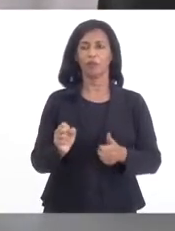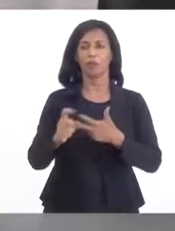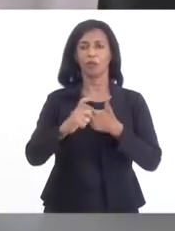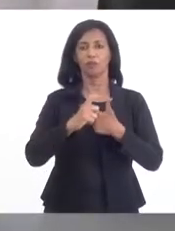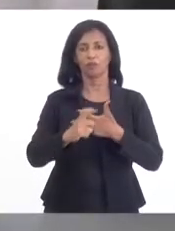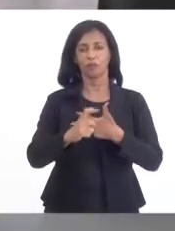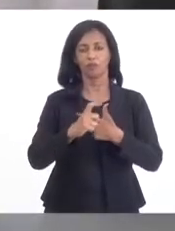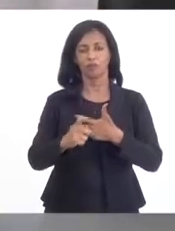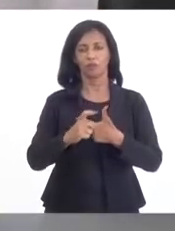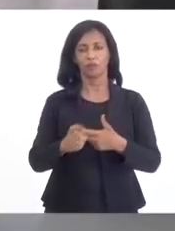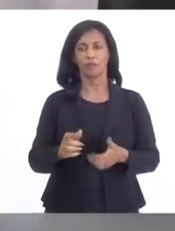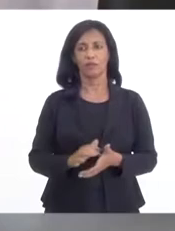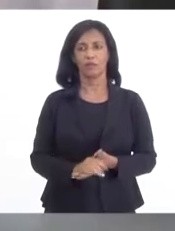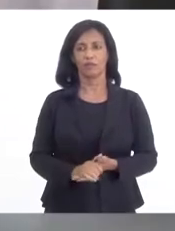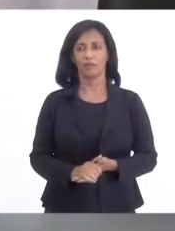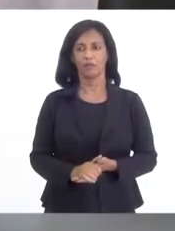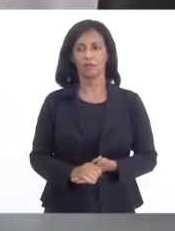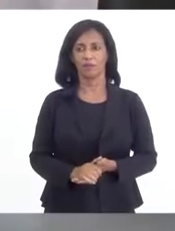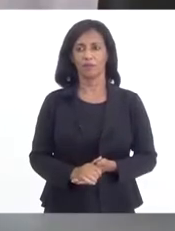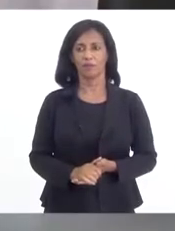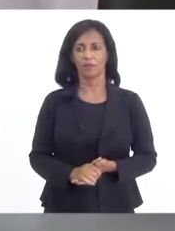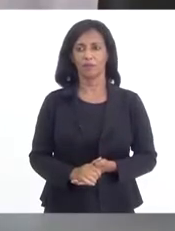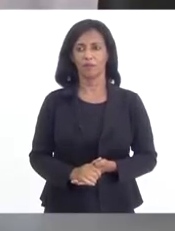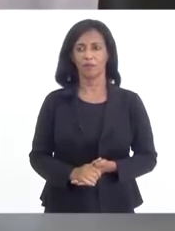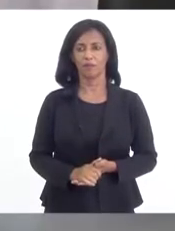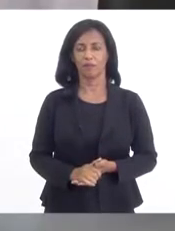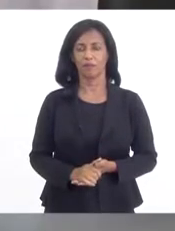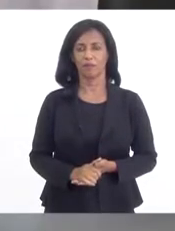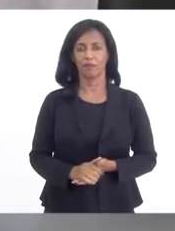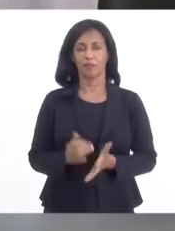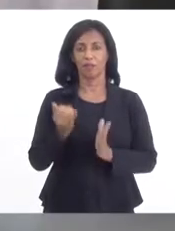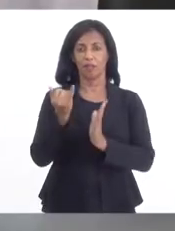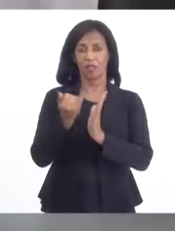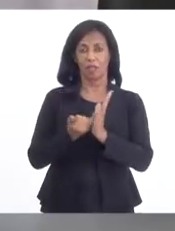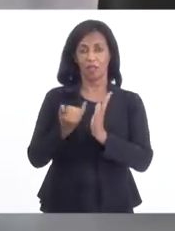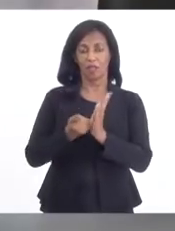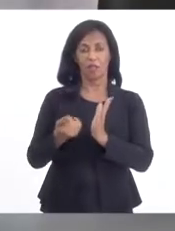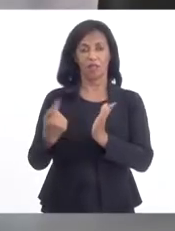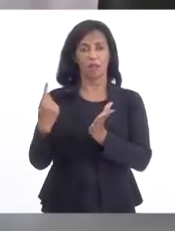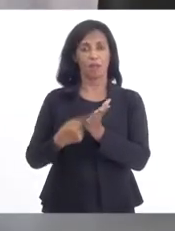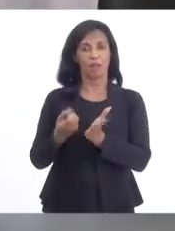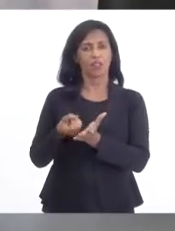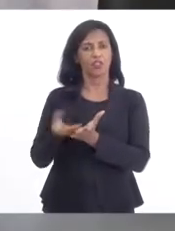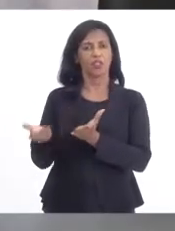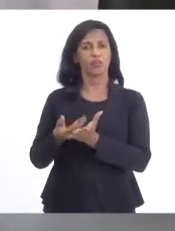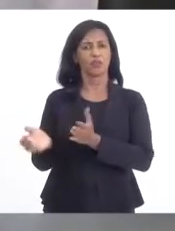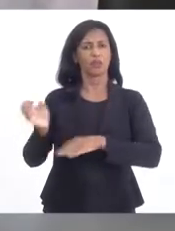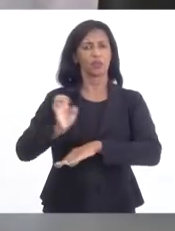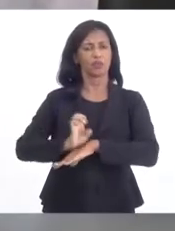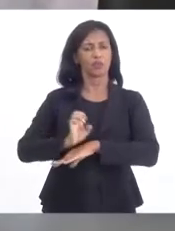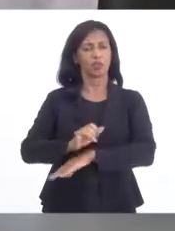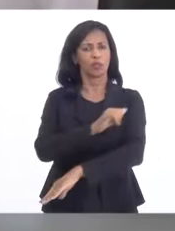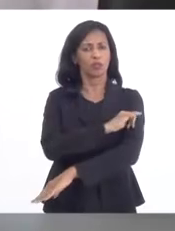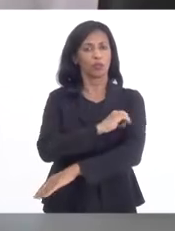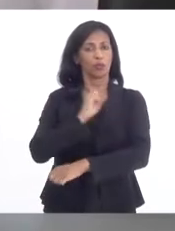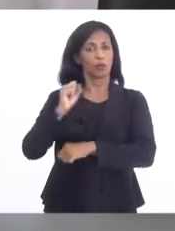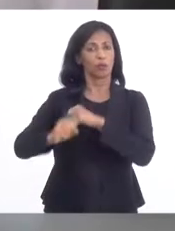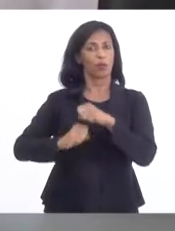Executivo, que estima receita e fixa despesa do Estado do Rio de Janeiro para o exercício